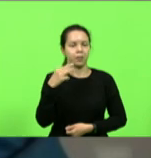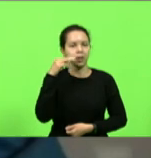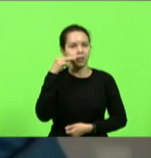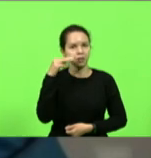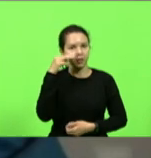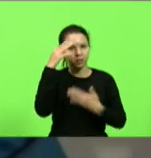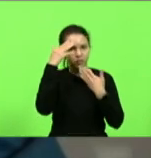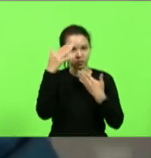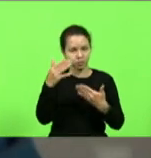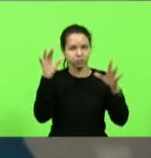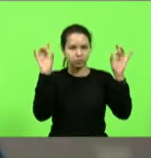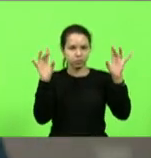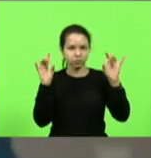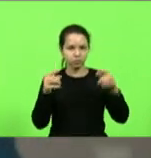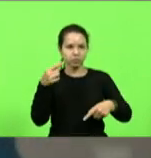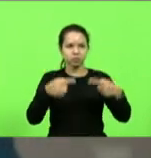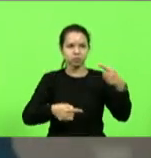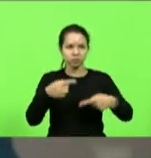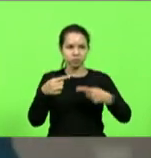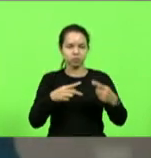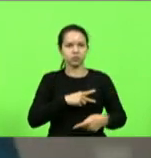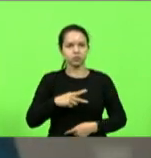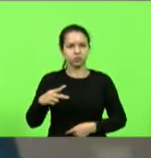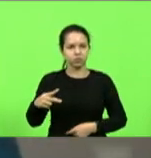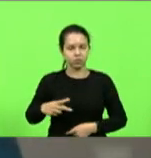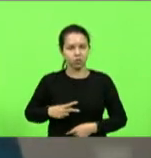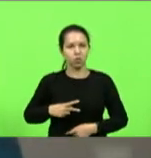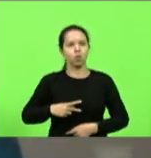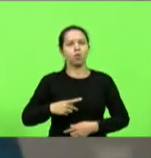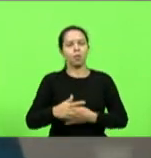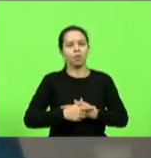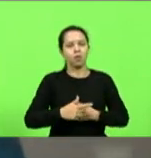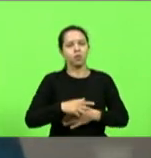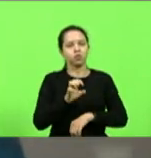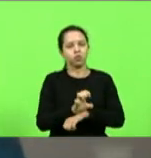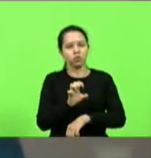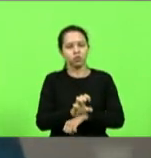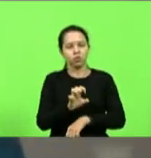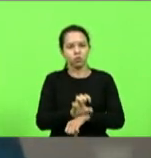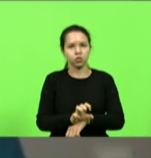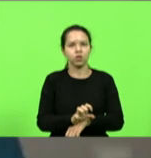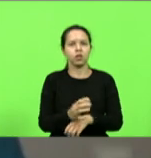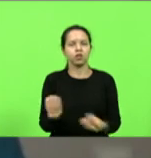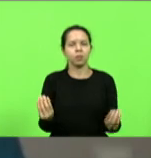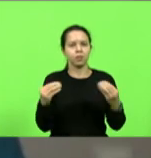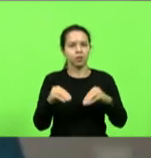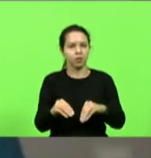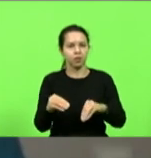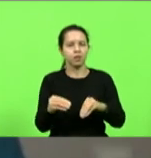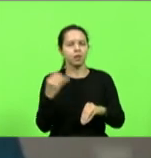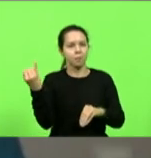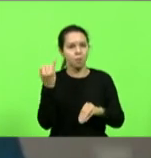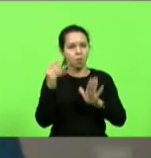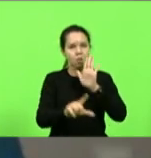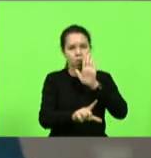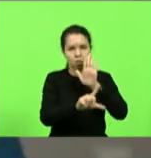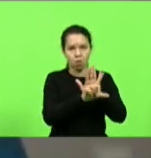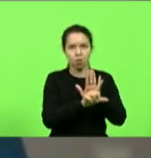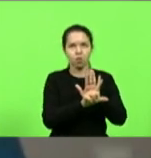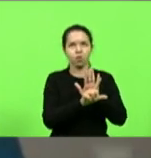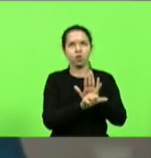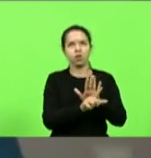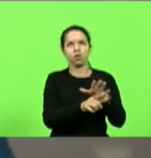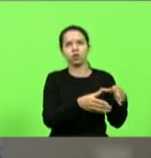por oportunizar esse debate público sobre o papel do Estado, né, para a implementação dessa importante lei aí que dispõe, então, das